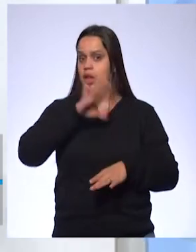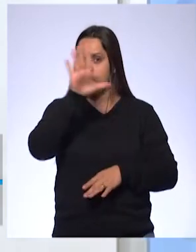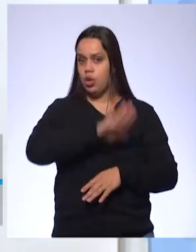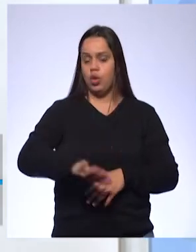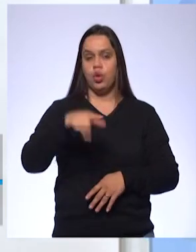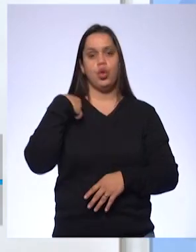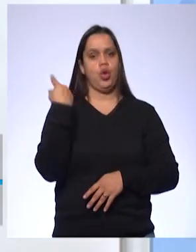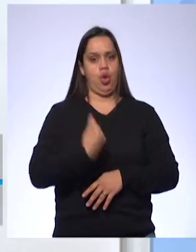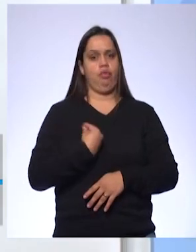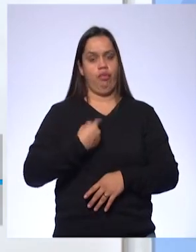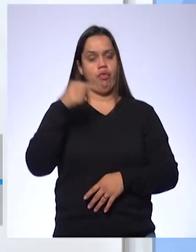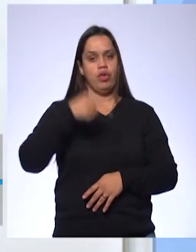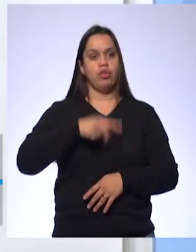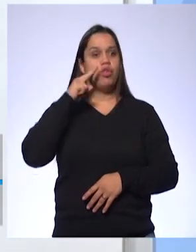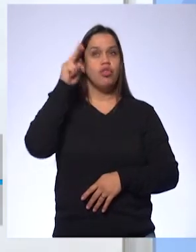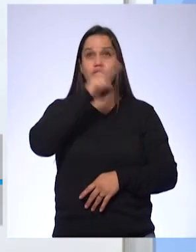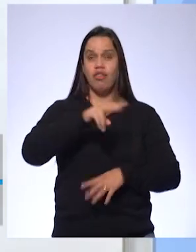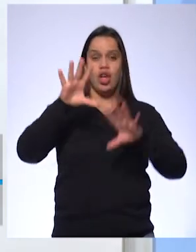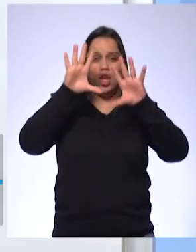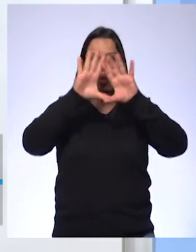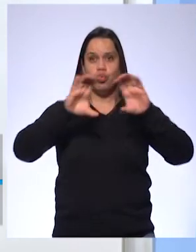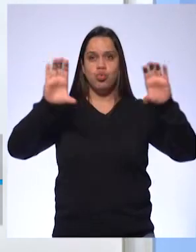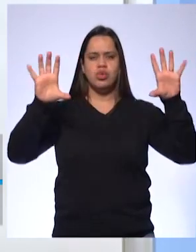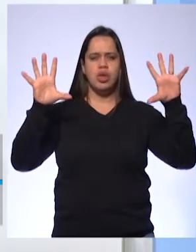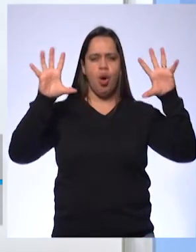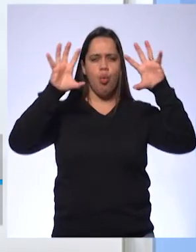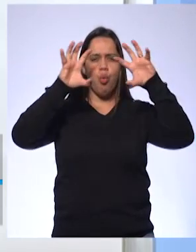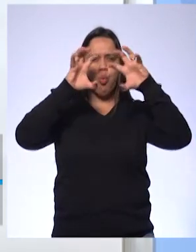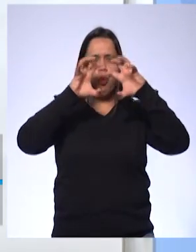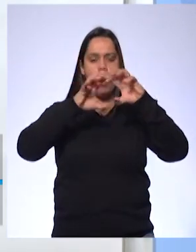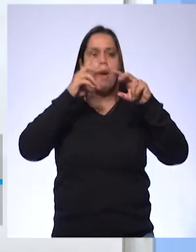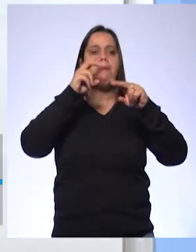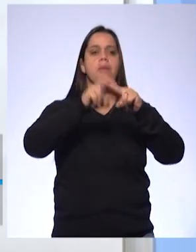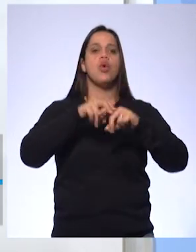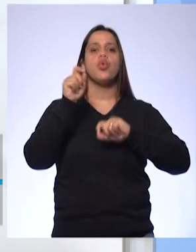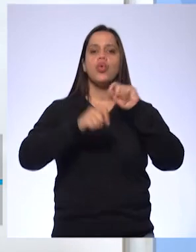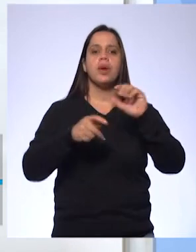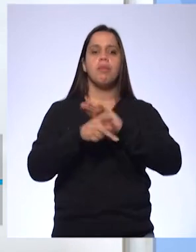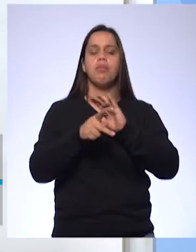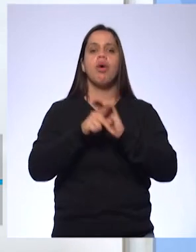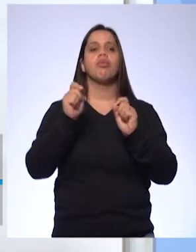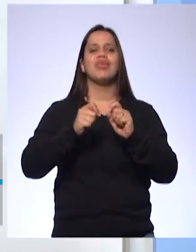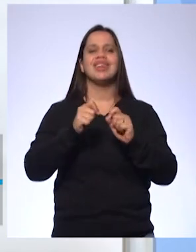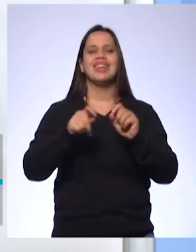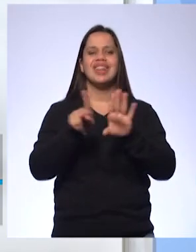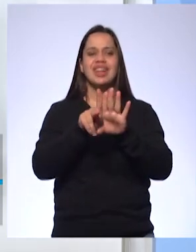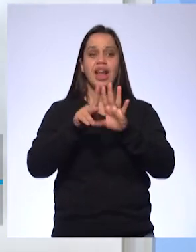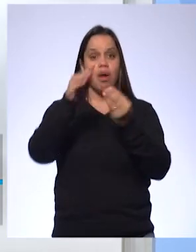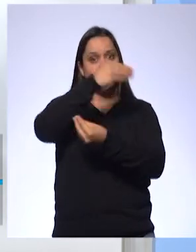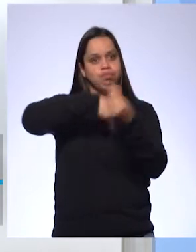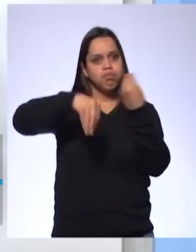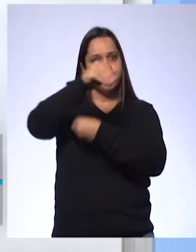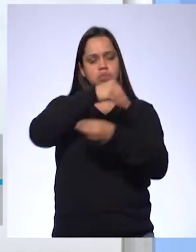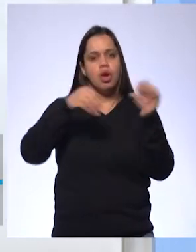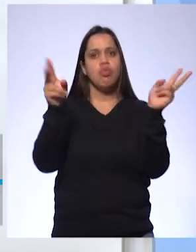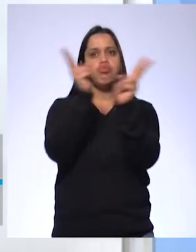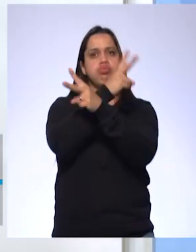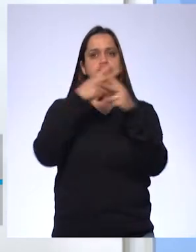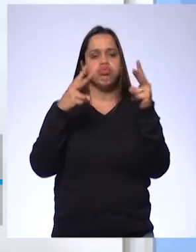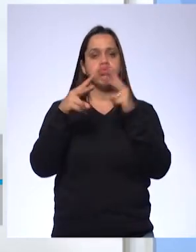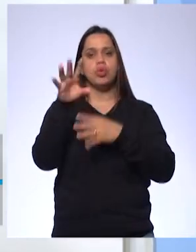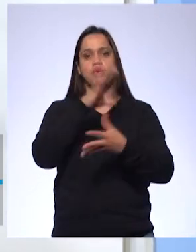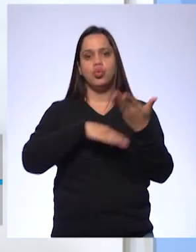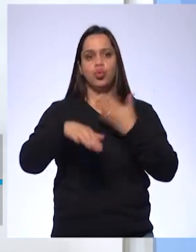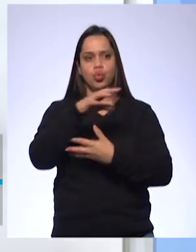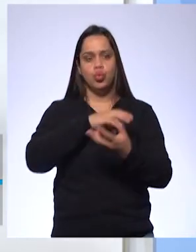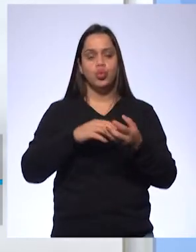está, a gente vê aí o céu mais escuro e tudo mais, por causa dessas partículas sólidas que estão lá misturadas com o ar e